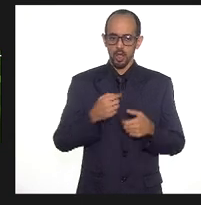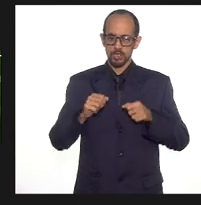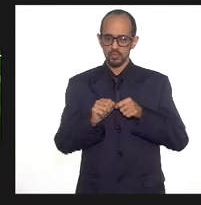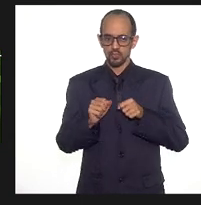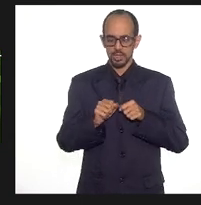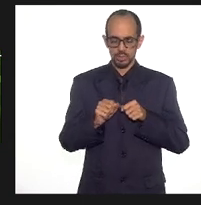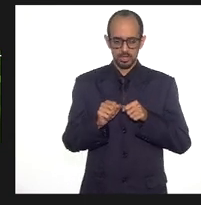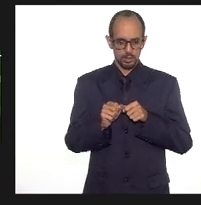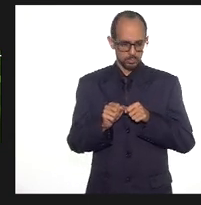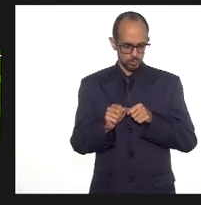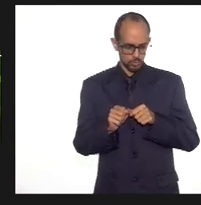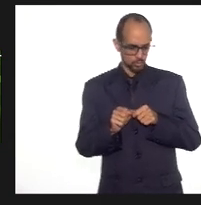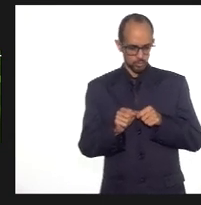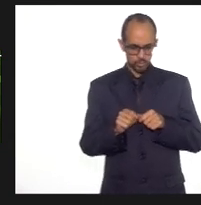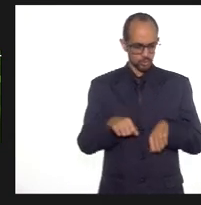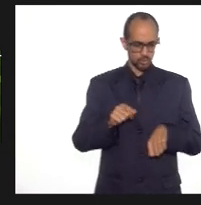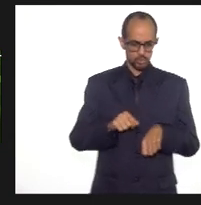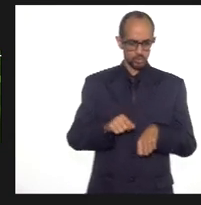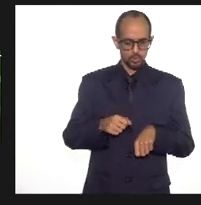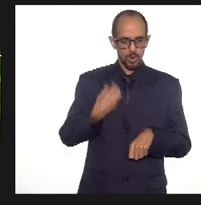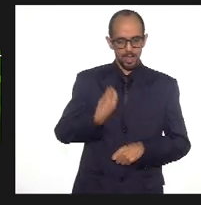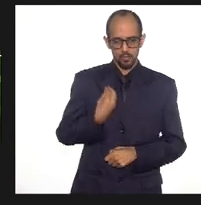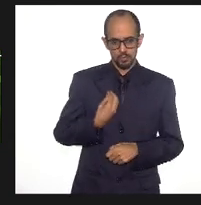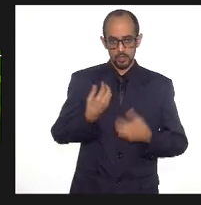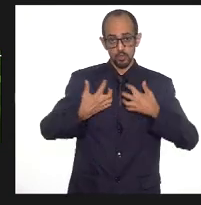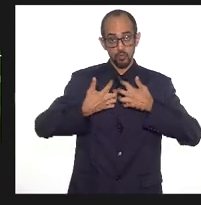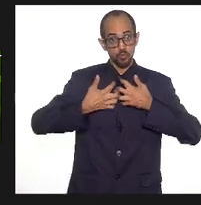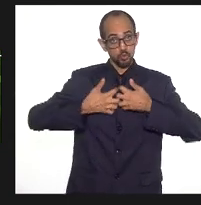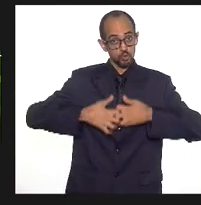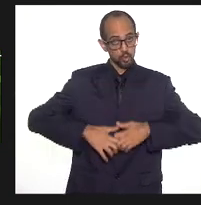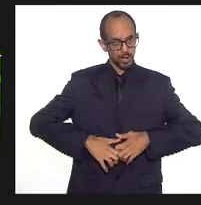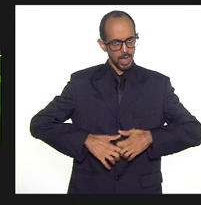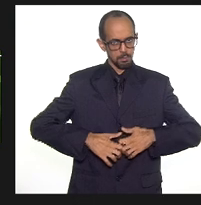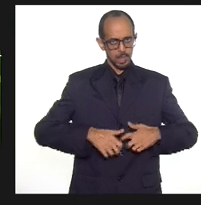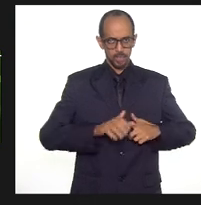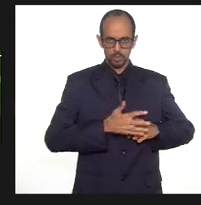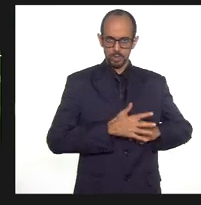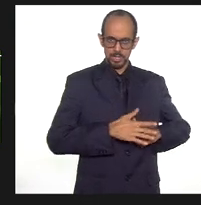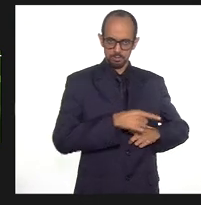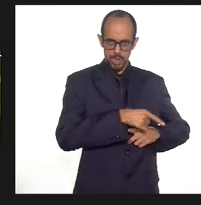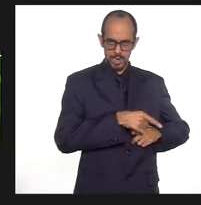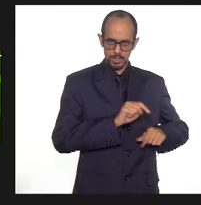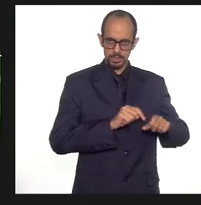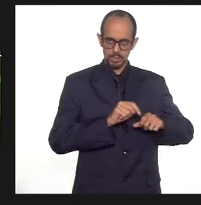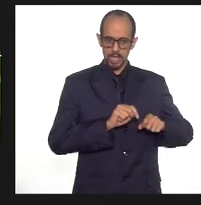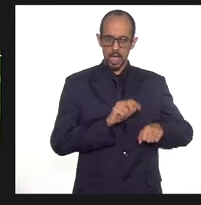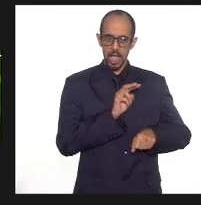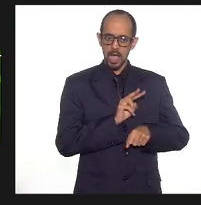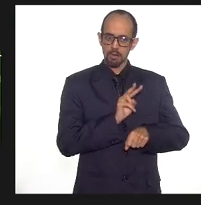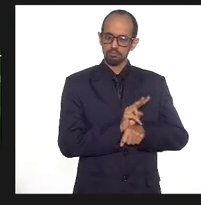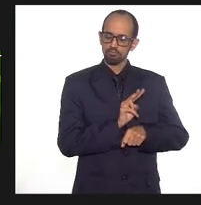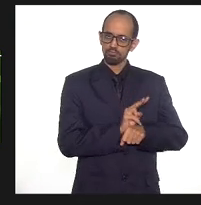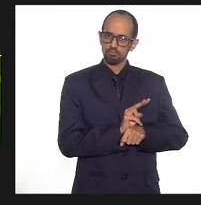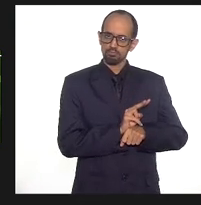longo da vida útil os gastos, a dedutibilidade dos gastos com provisão de abandono. Doutor